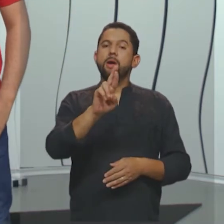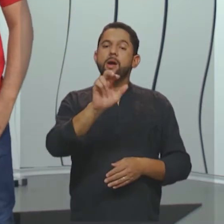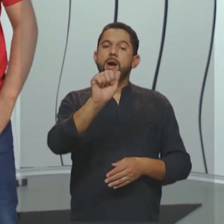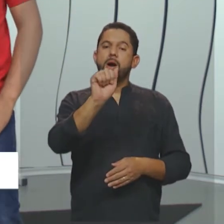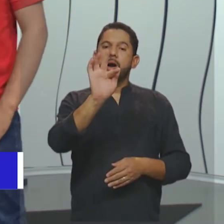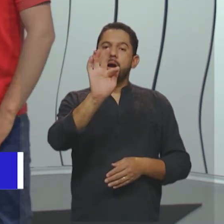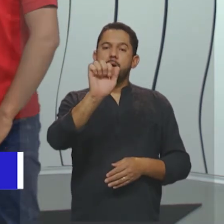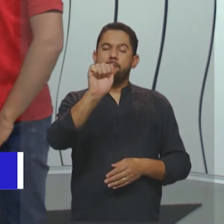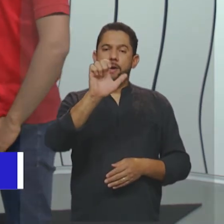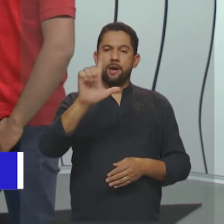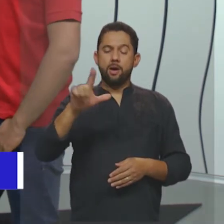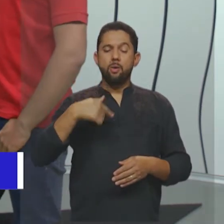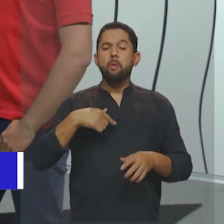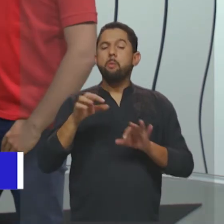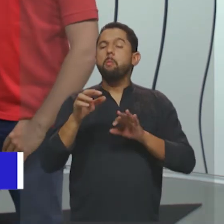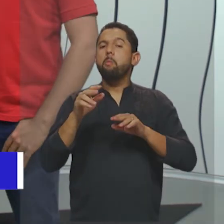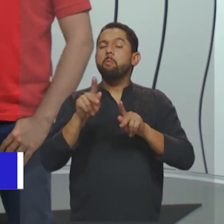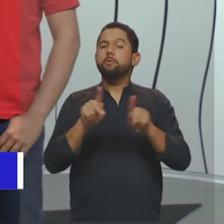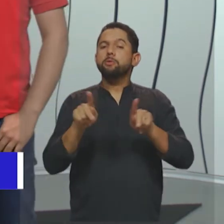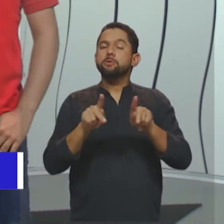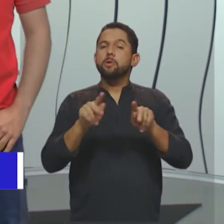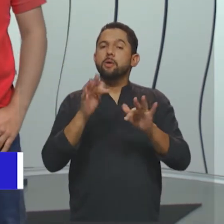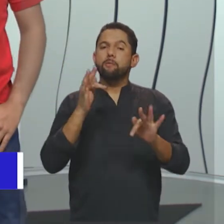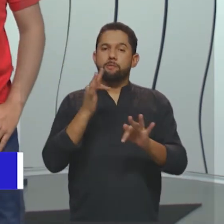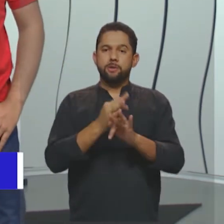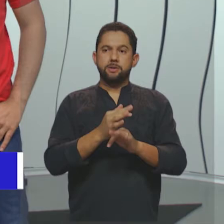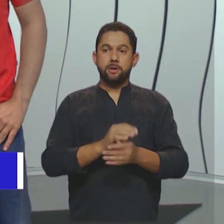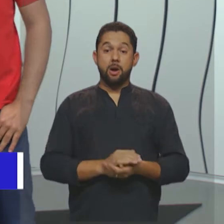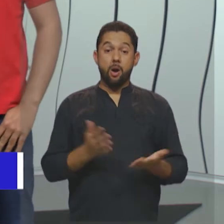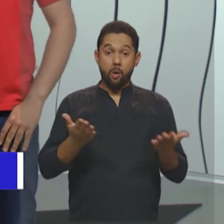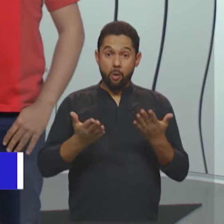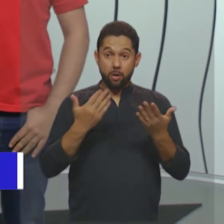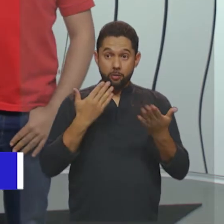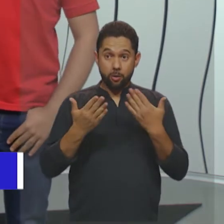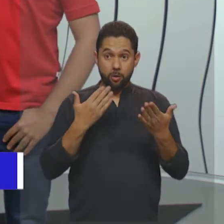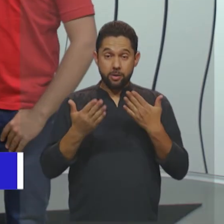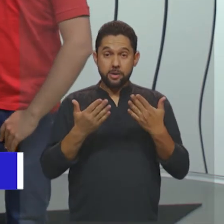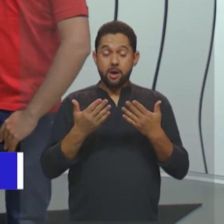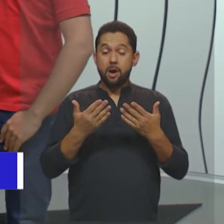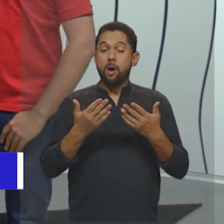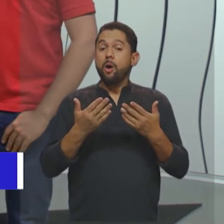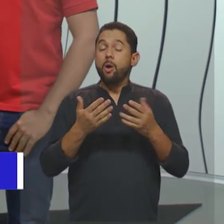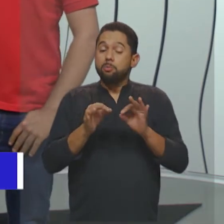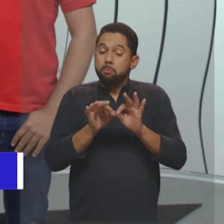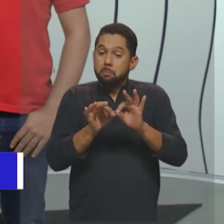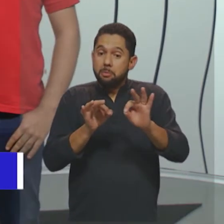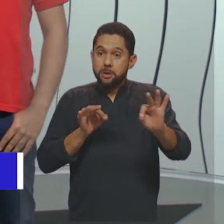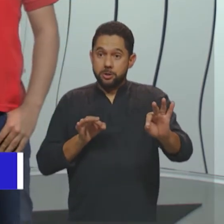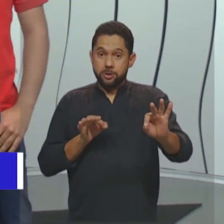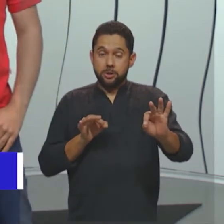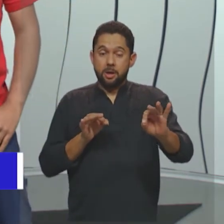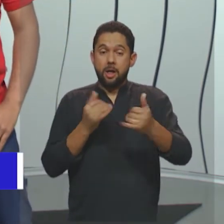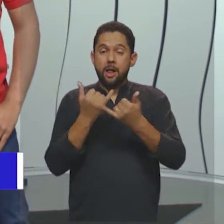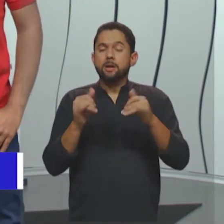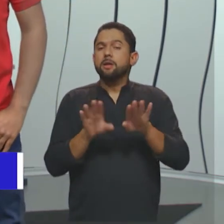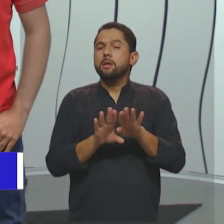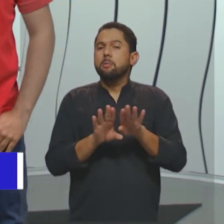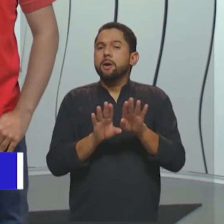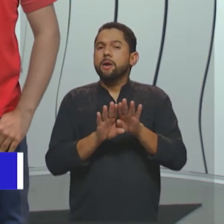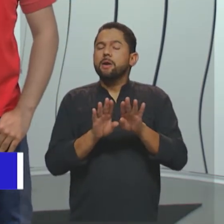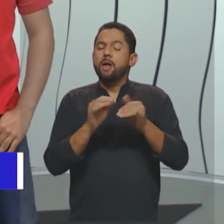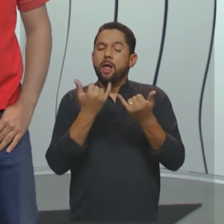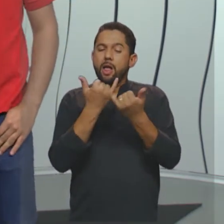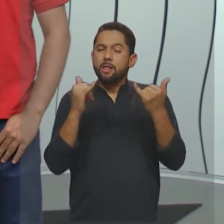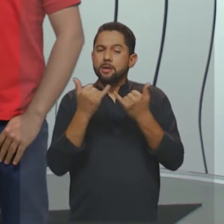Física. Na aula de hoje, quero comentar com você sobre instrumentos de medidas elétricas, potência elétrica e